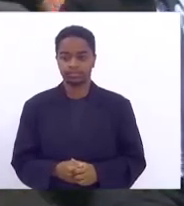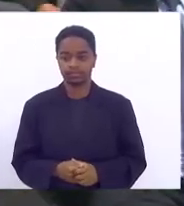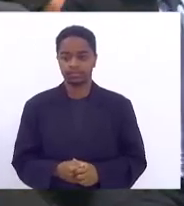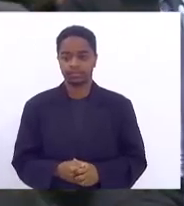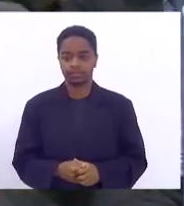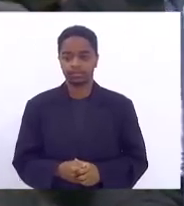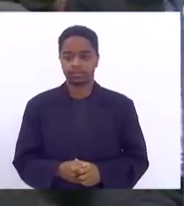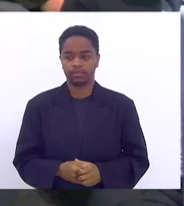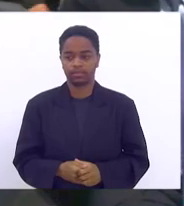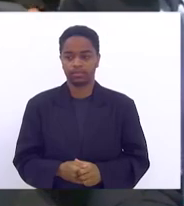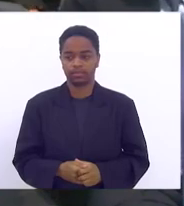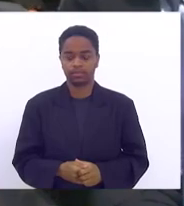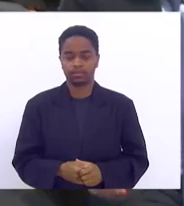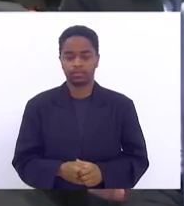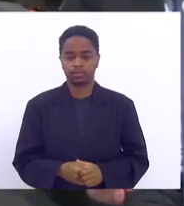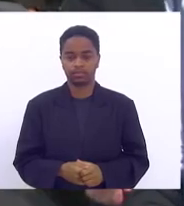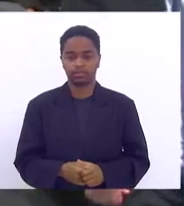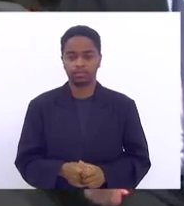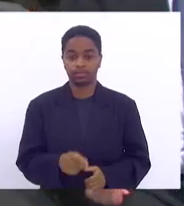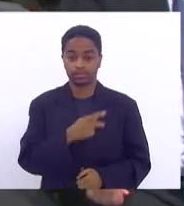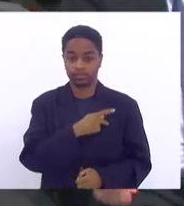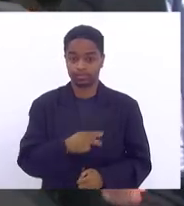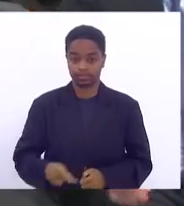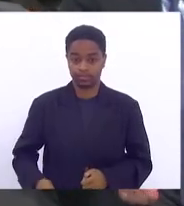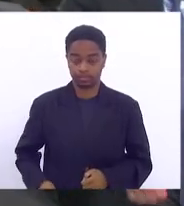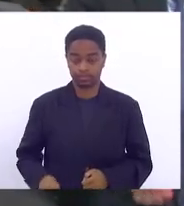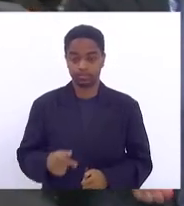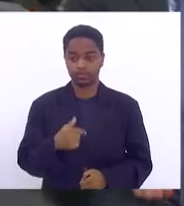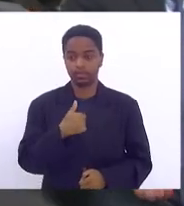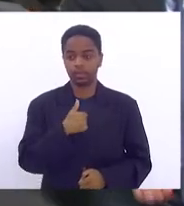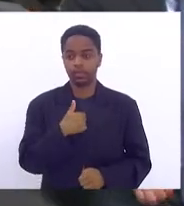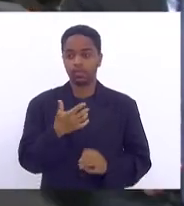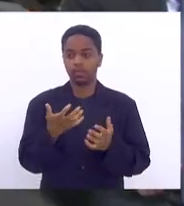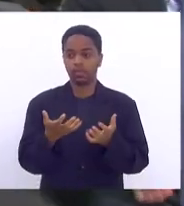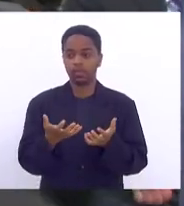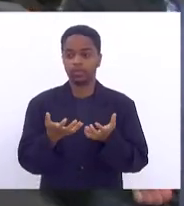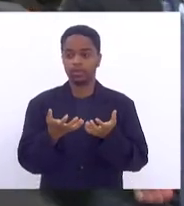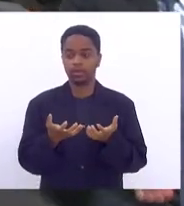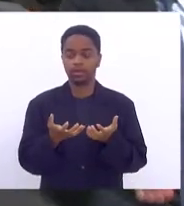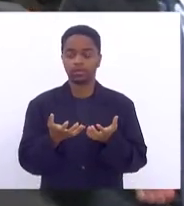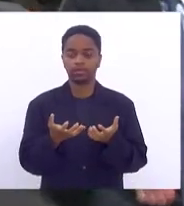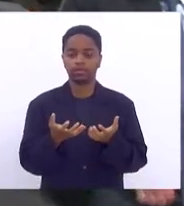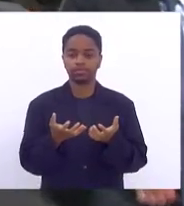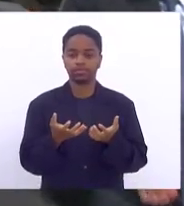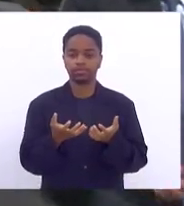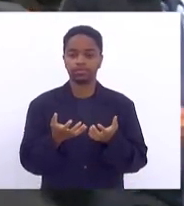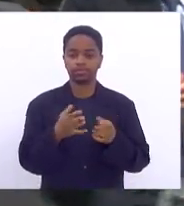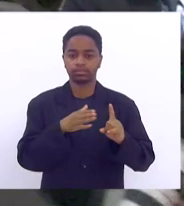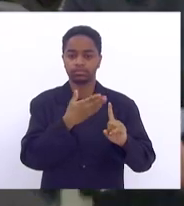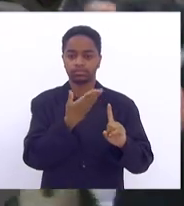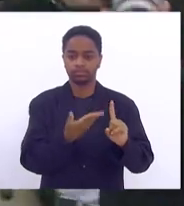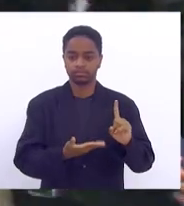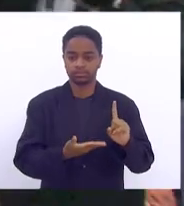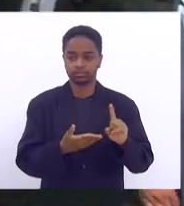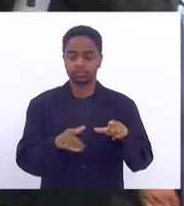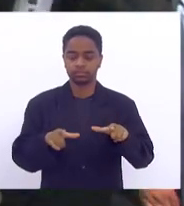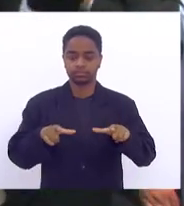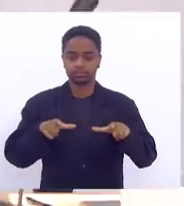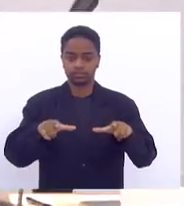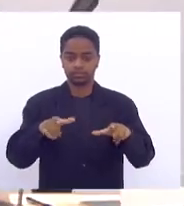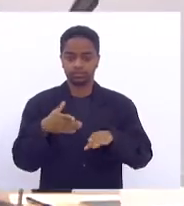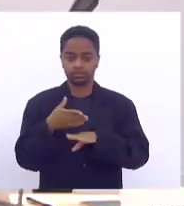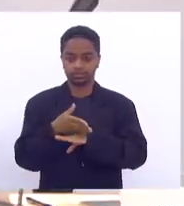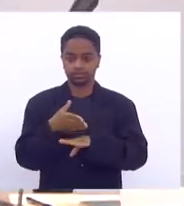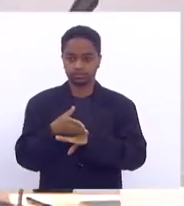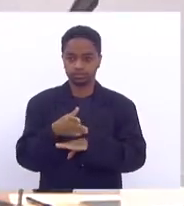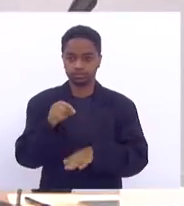aqui Presidente Queria gostaria de entregar um uma singela homenagem um diploma de participação aqui